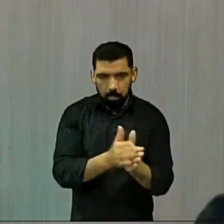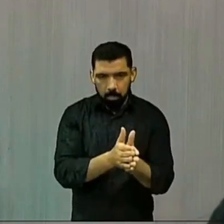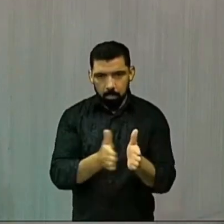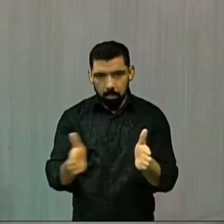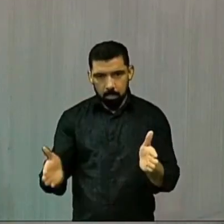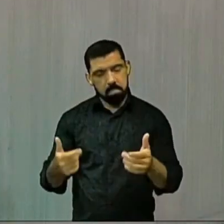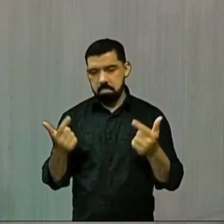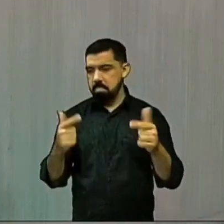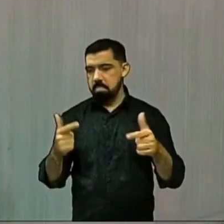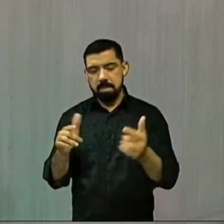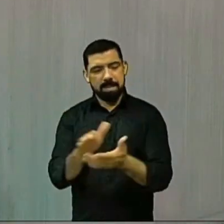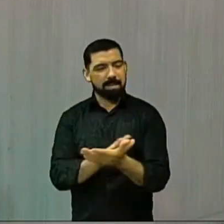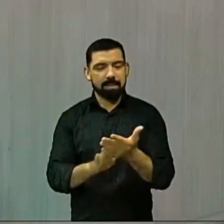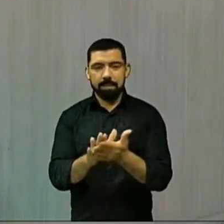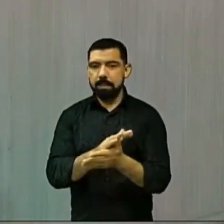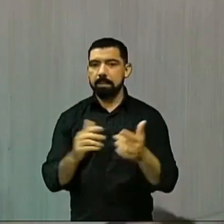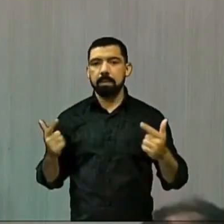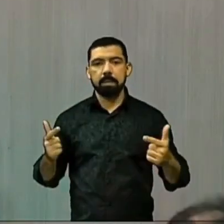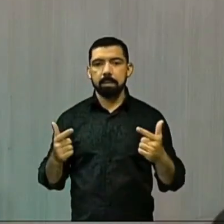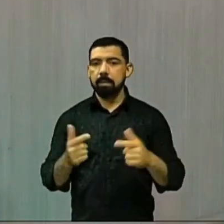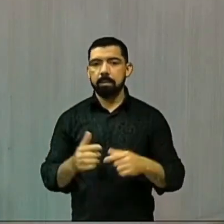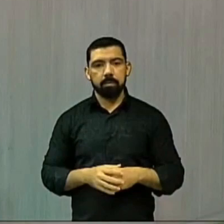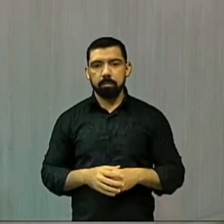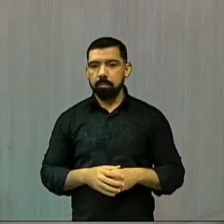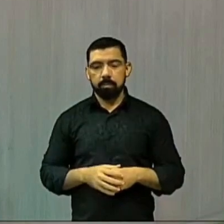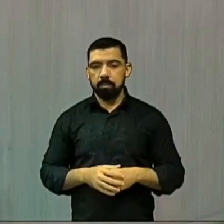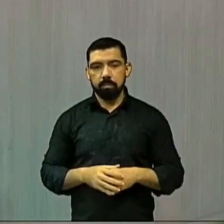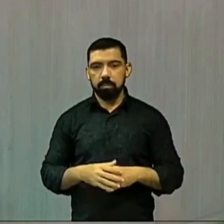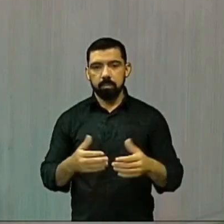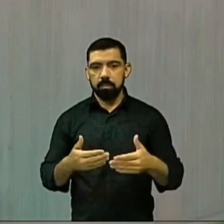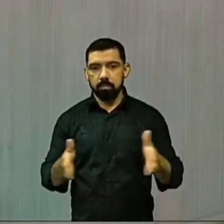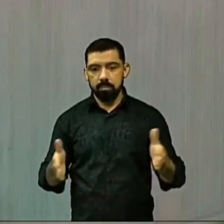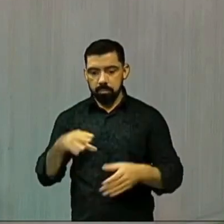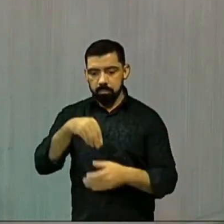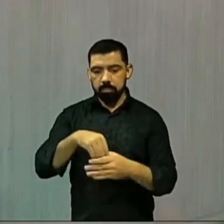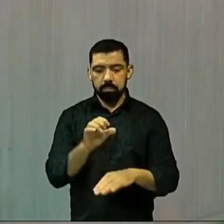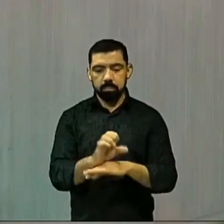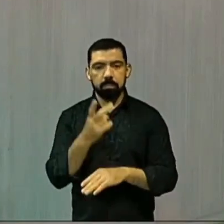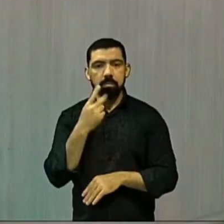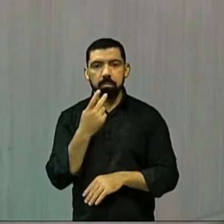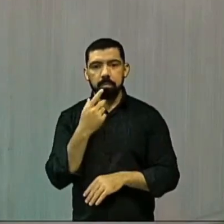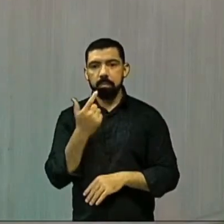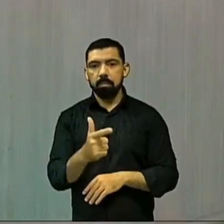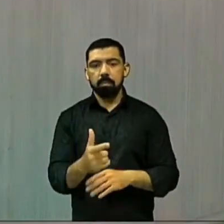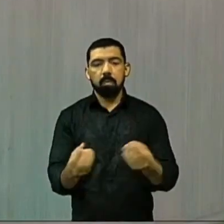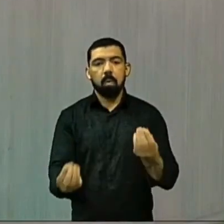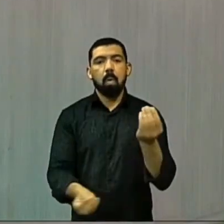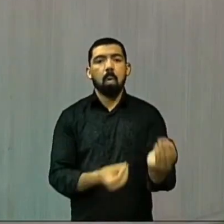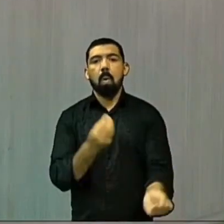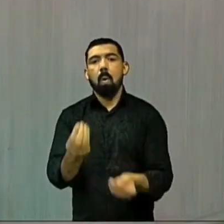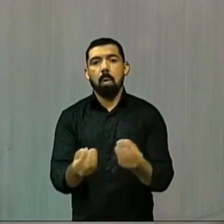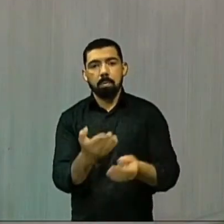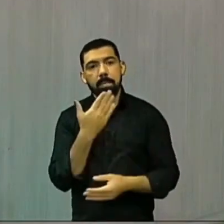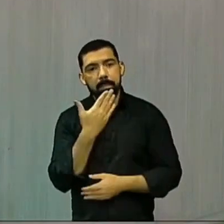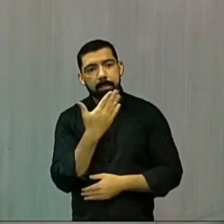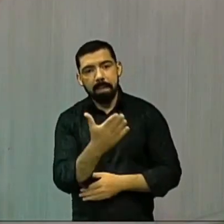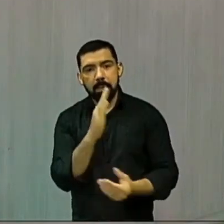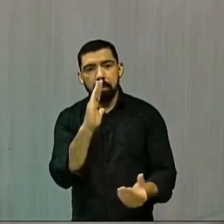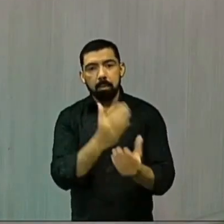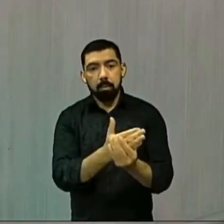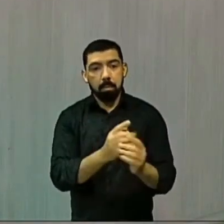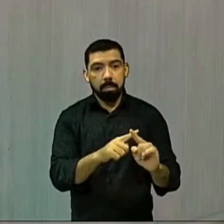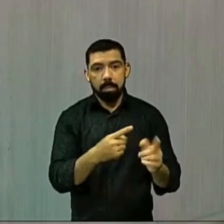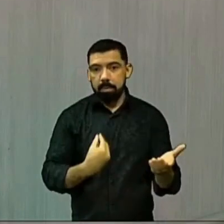deputado Renato Rosendo, nenhum processo aberto no estado do Ceará. Como é que você avoca um processo